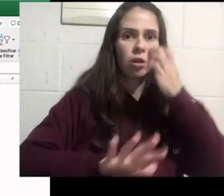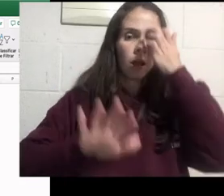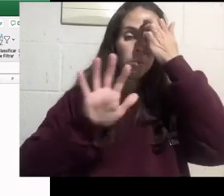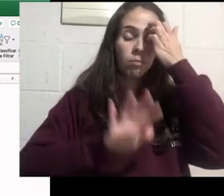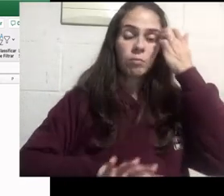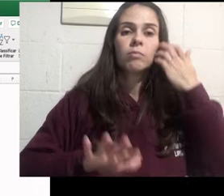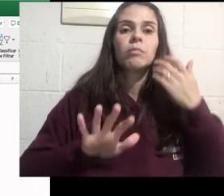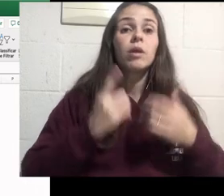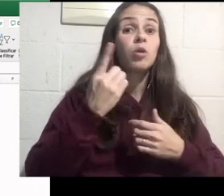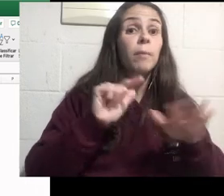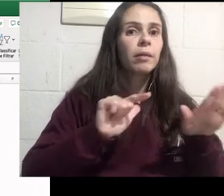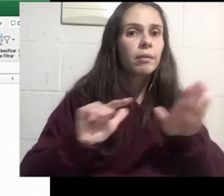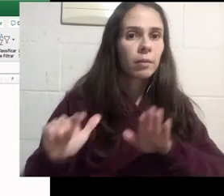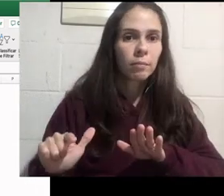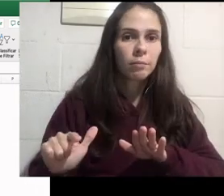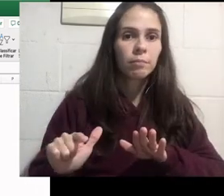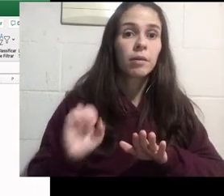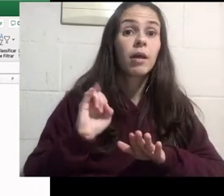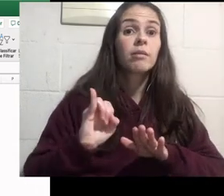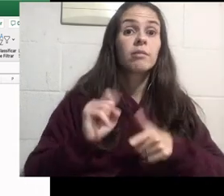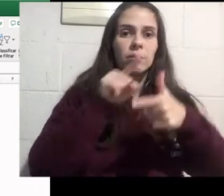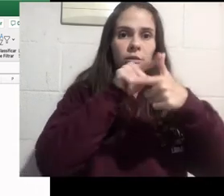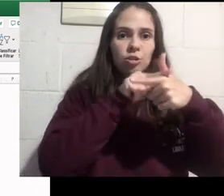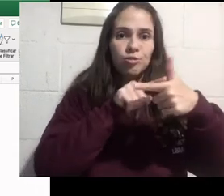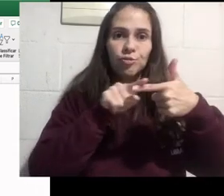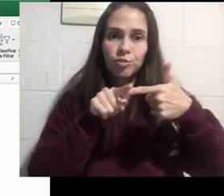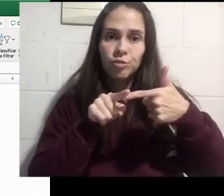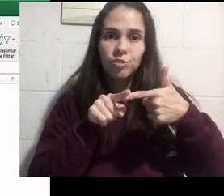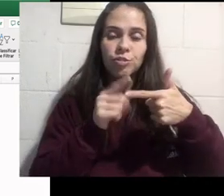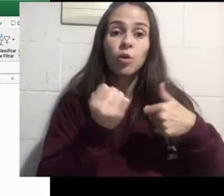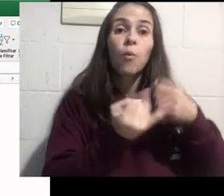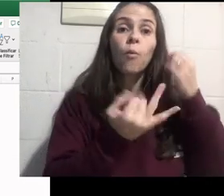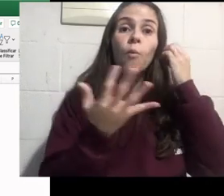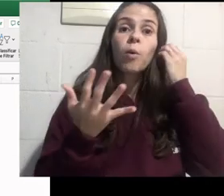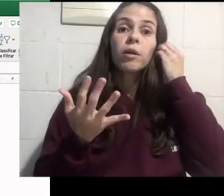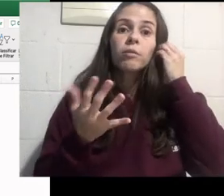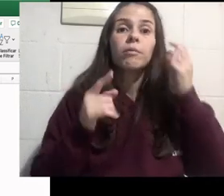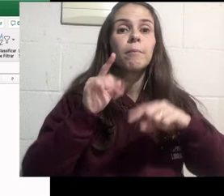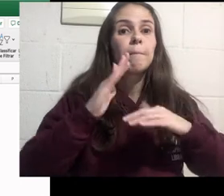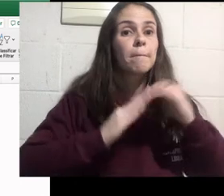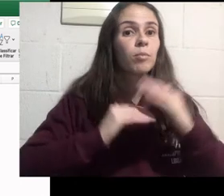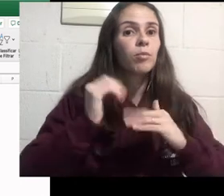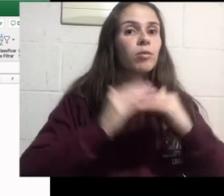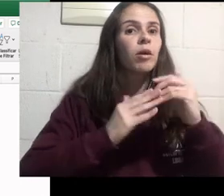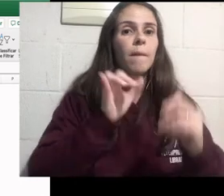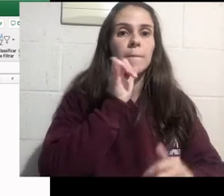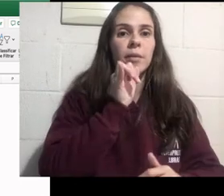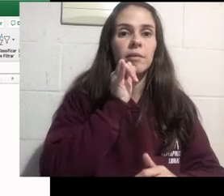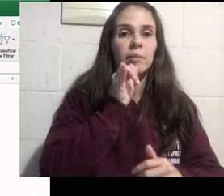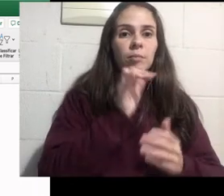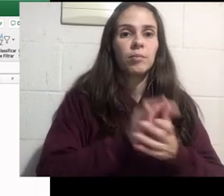total, né, dentro de uma semana. Se a gente dividir pela quantidade que foi produzida, então, por exemplo, eu tinha